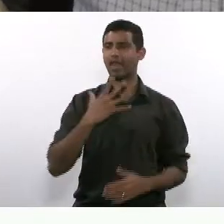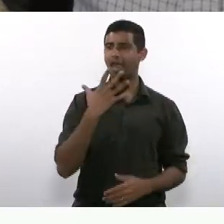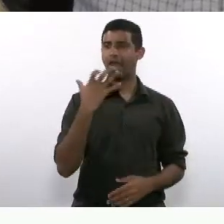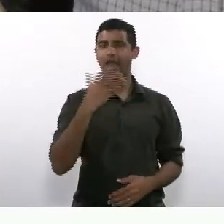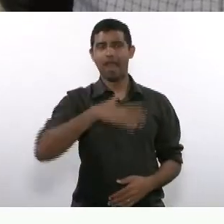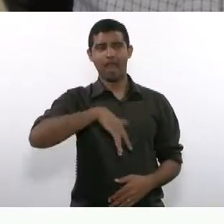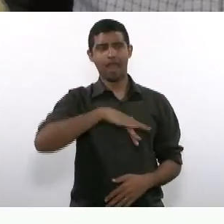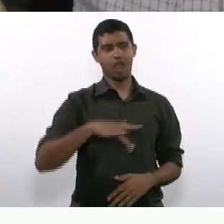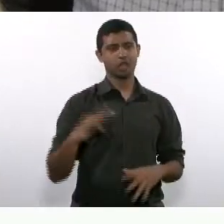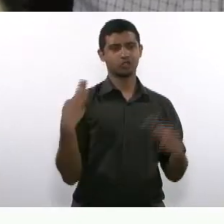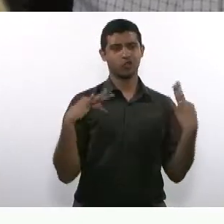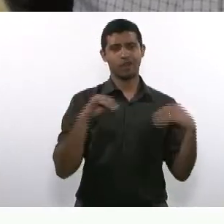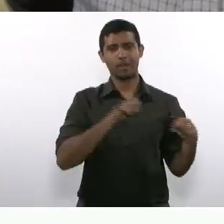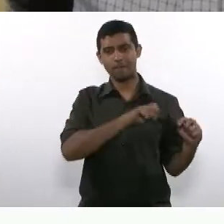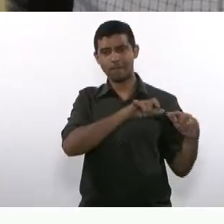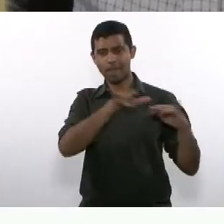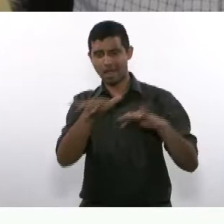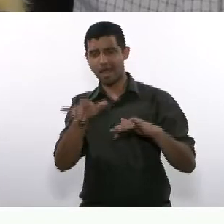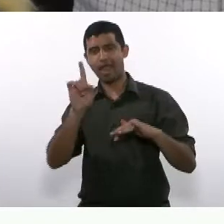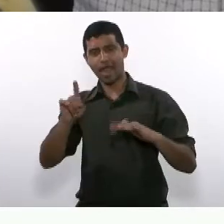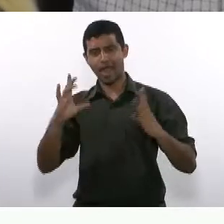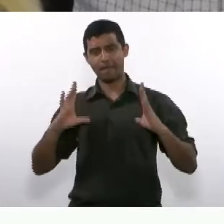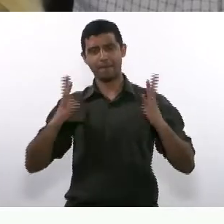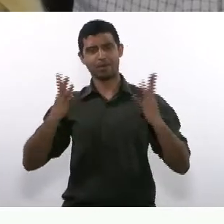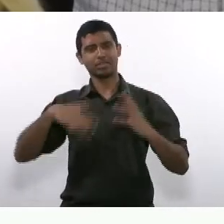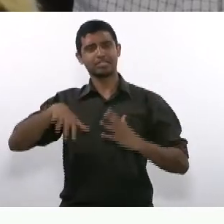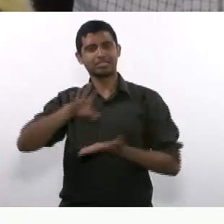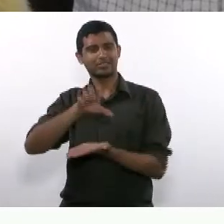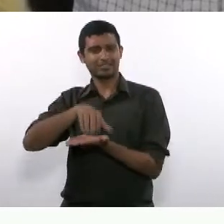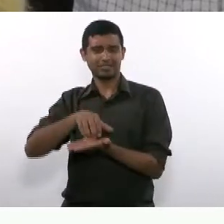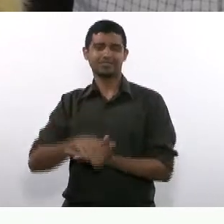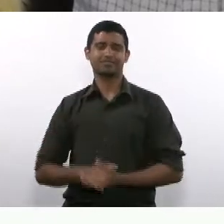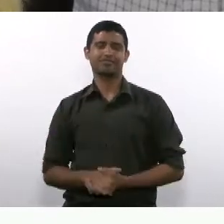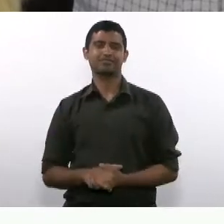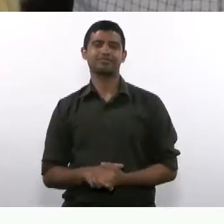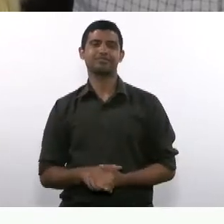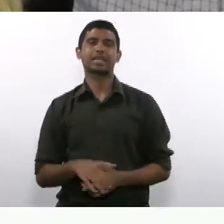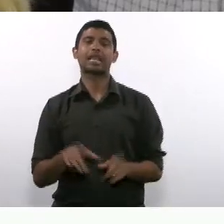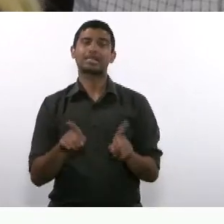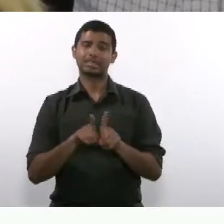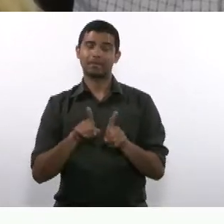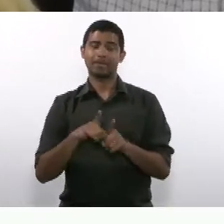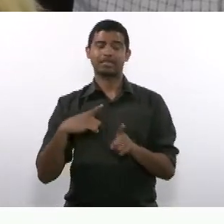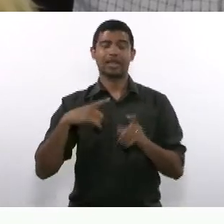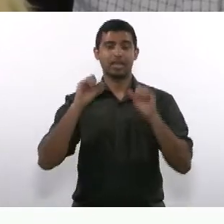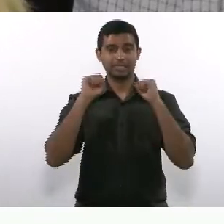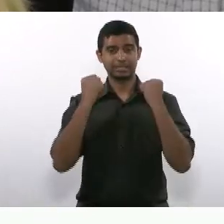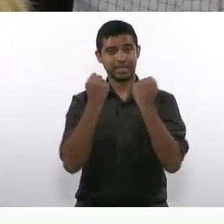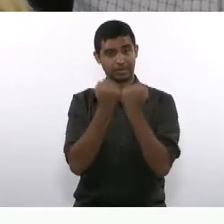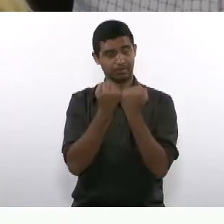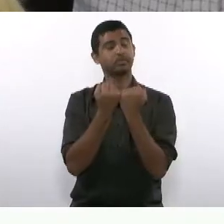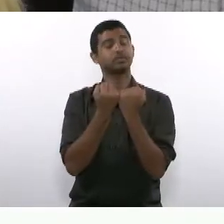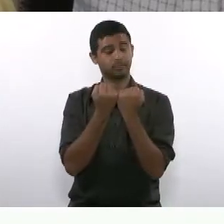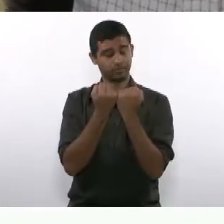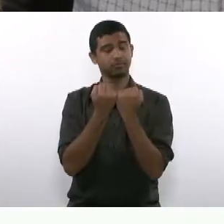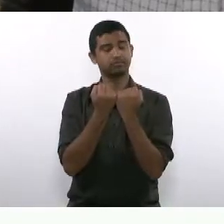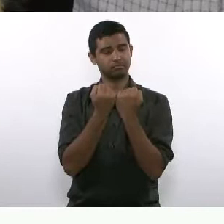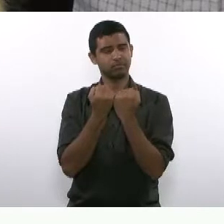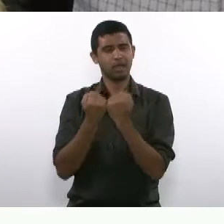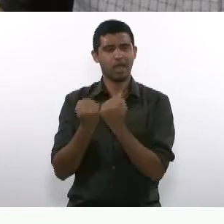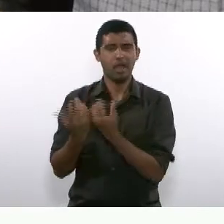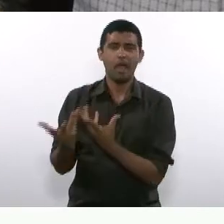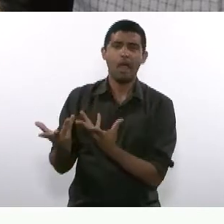aquele destino, são eventos importantes para o nosso setor. E a realização de seminários e eventos turísticos é uma demanda que a gente tem recebido